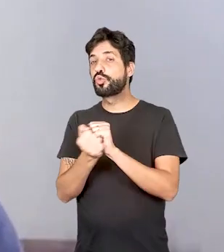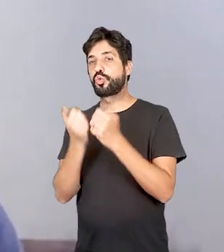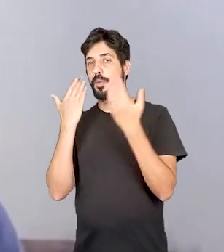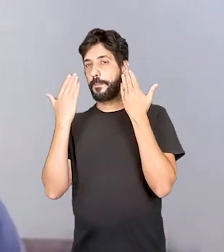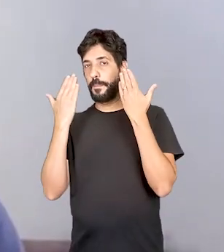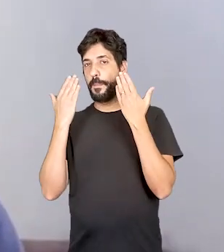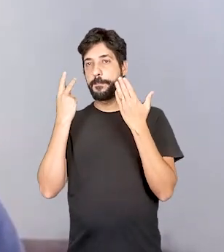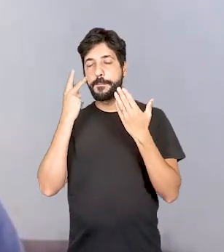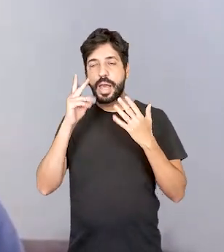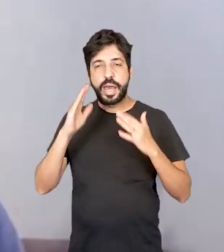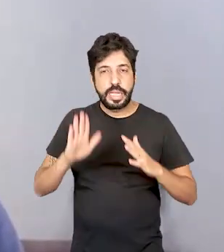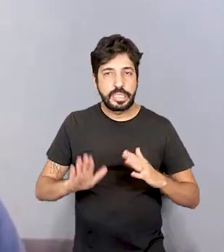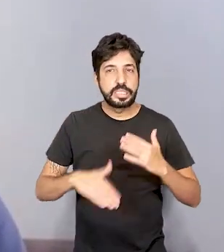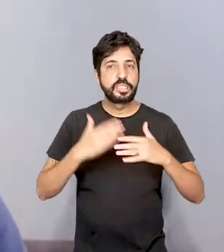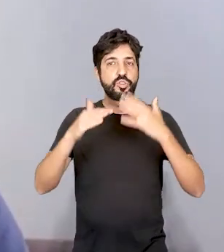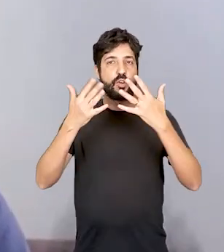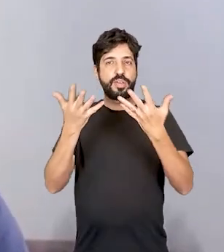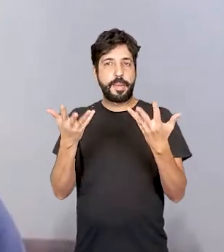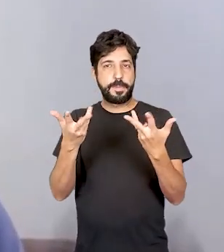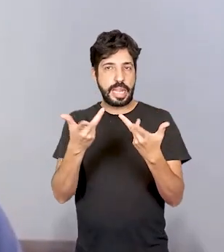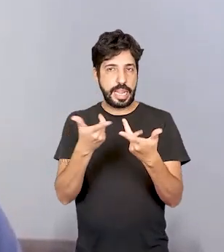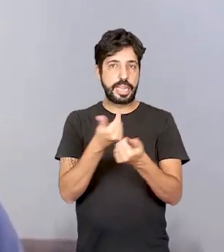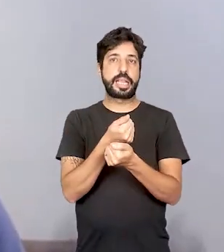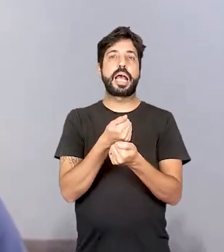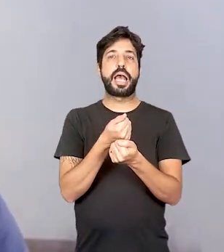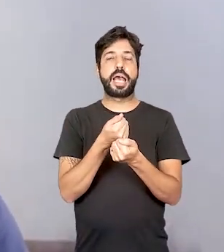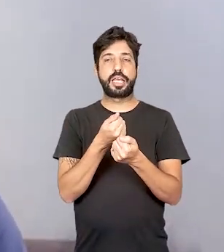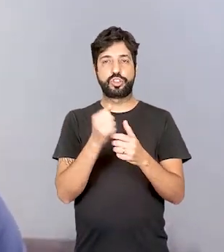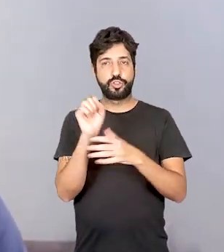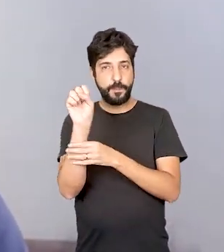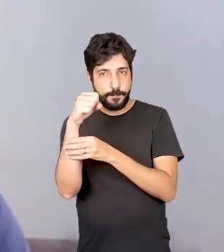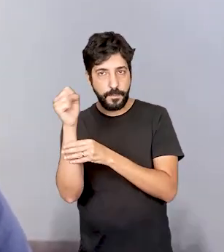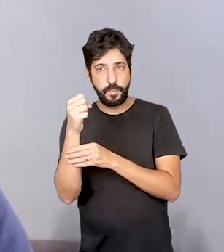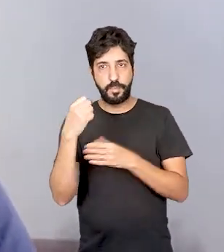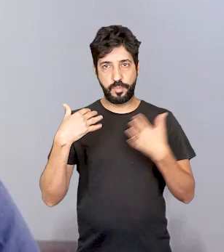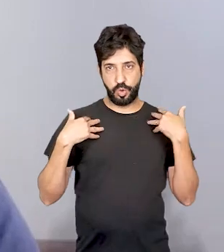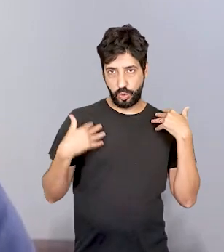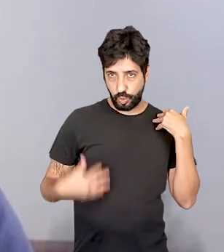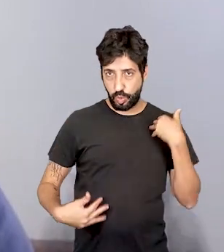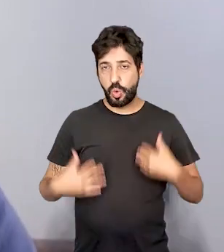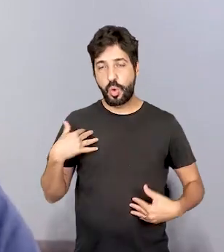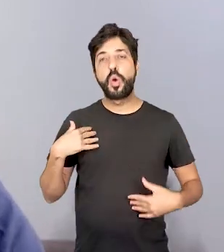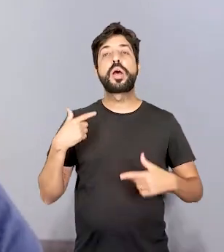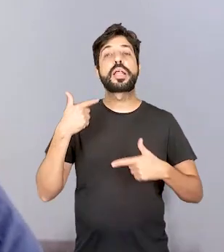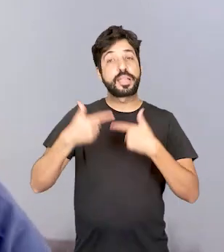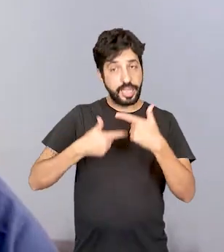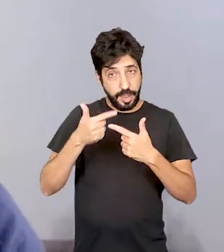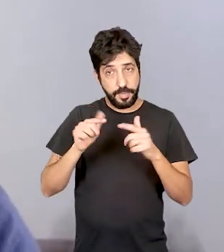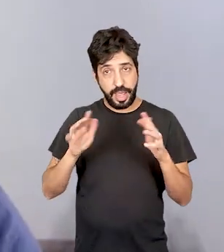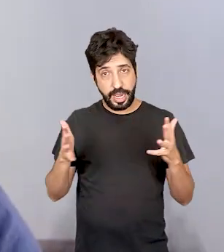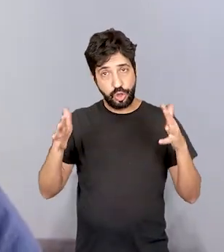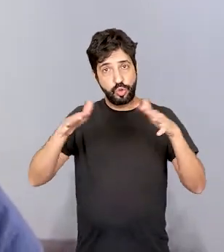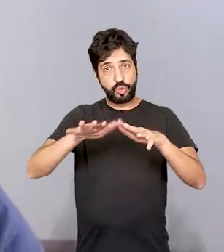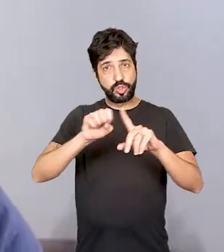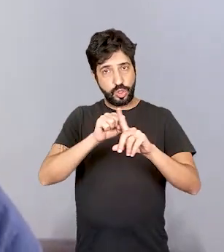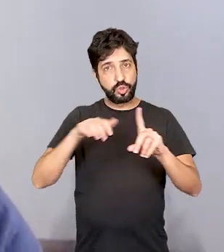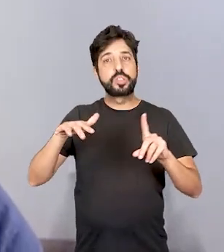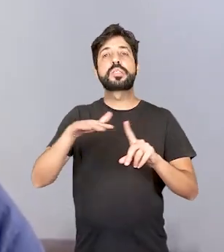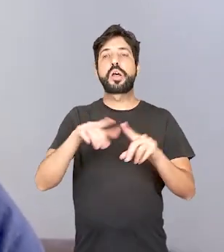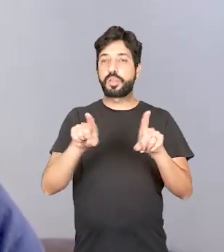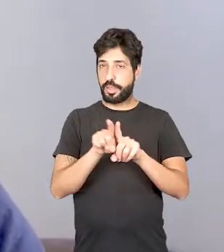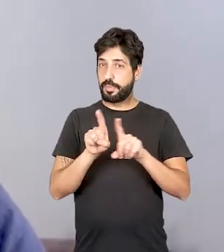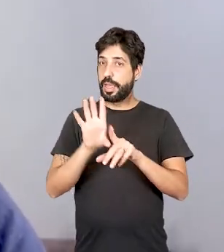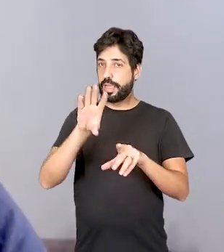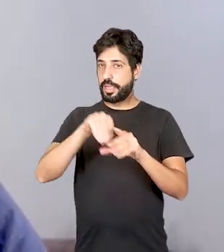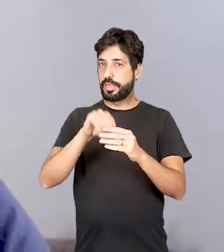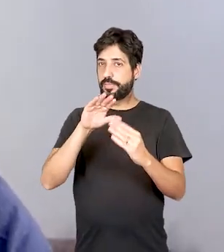com a psicologia para desenvolver habilidades psicomotoras e fazer o trabalho de inclusão social